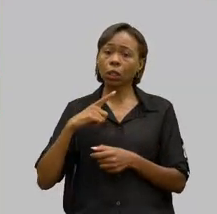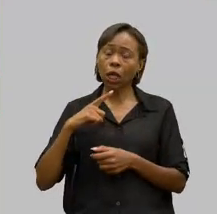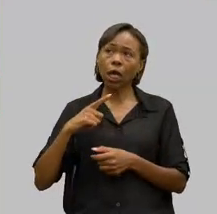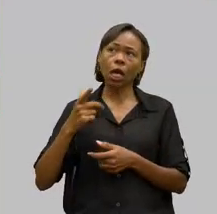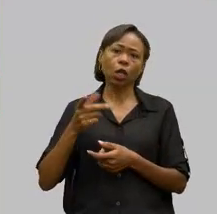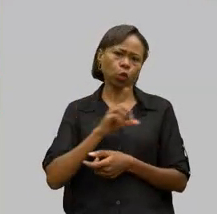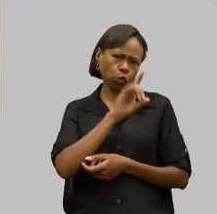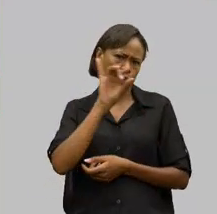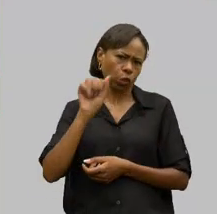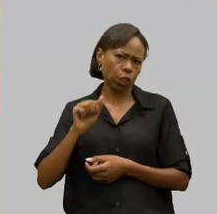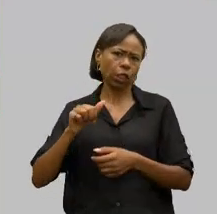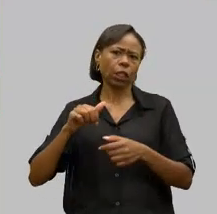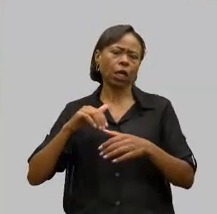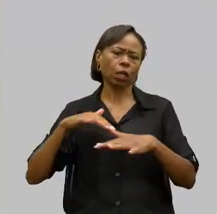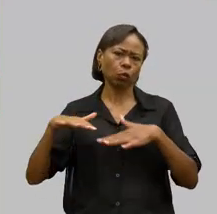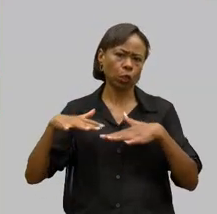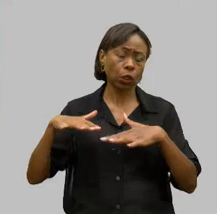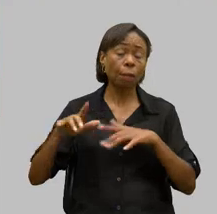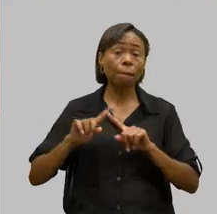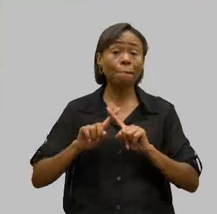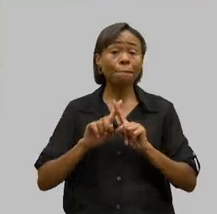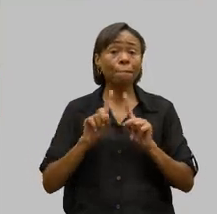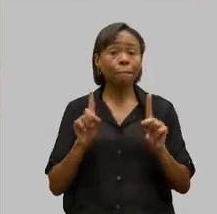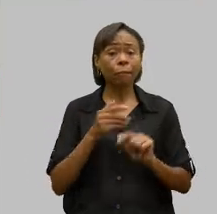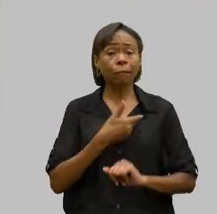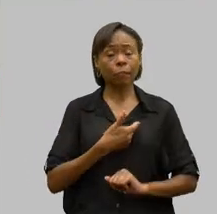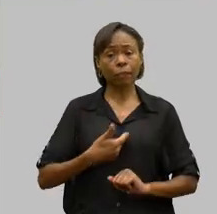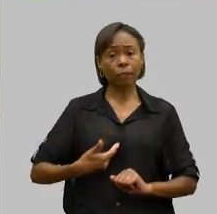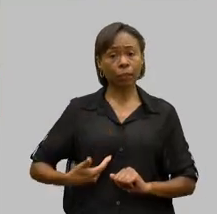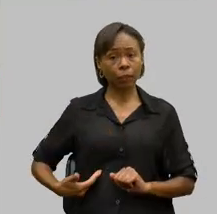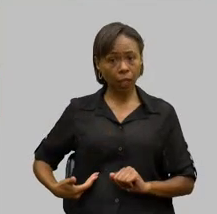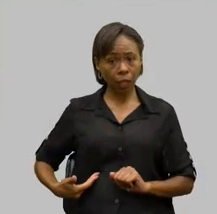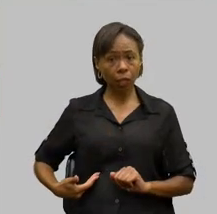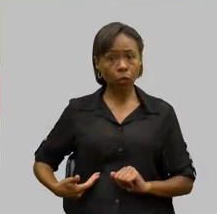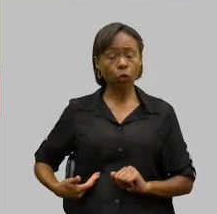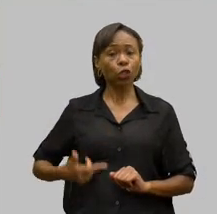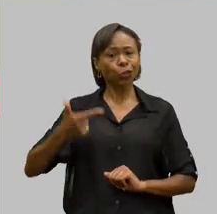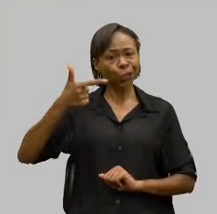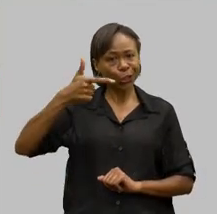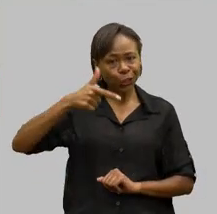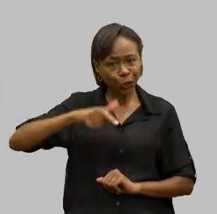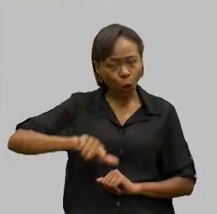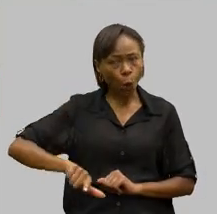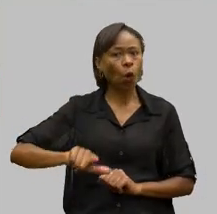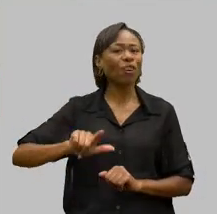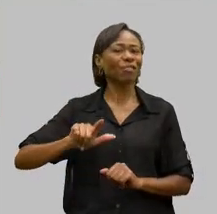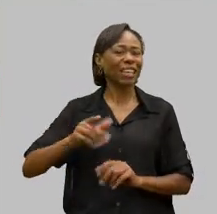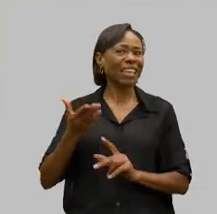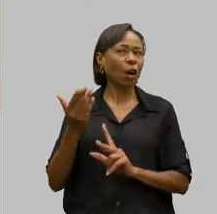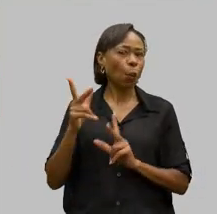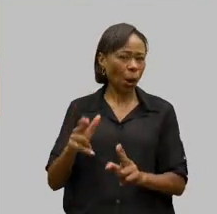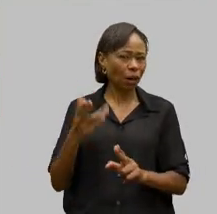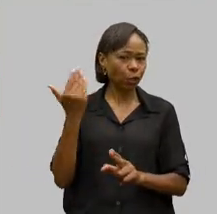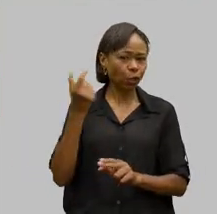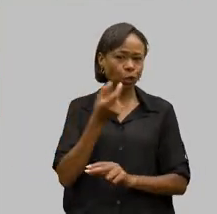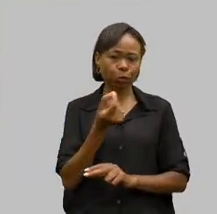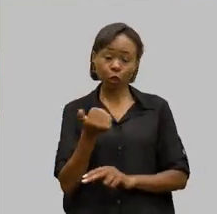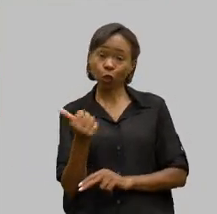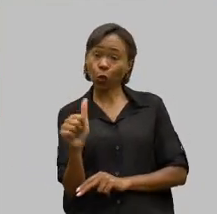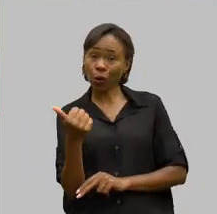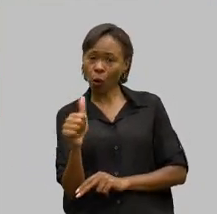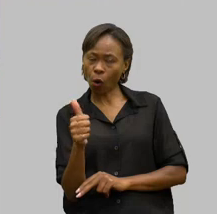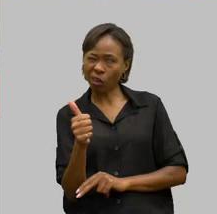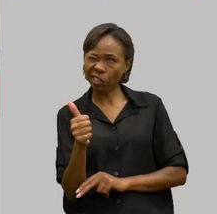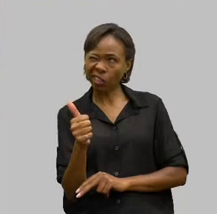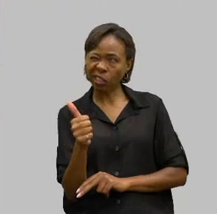e o governo retornou com uma prática que é de 2011, 2012, alguém pode